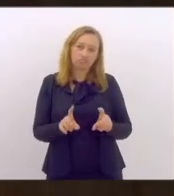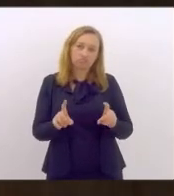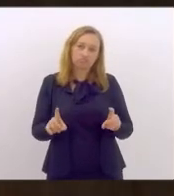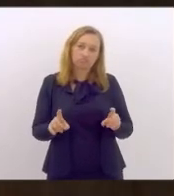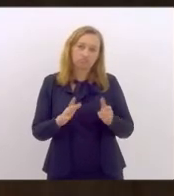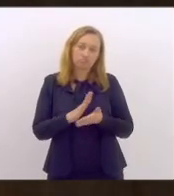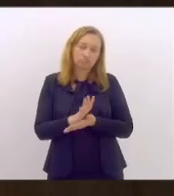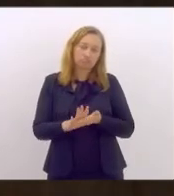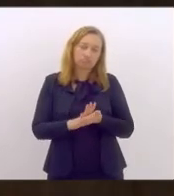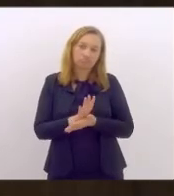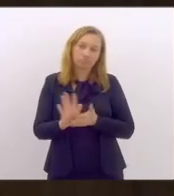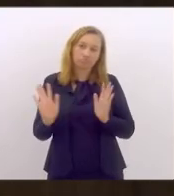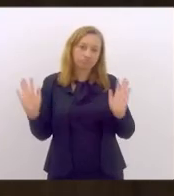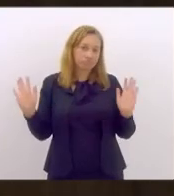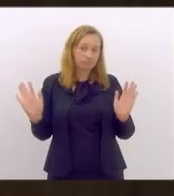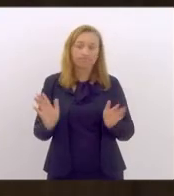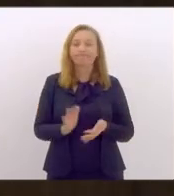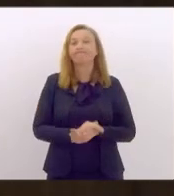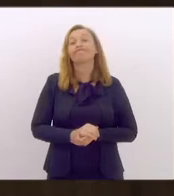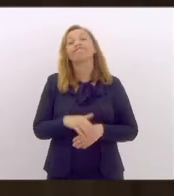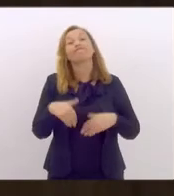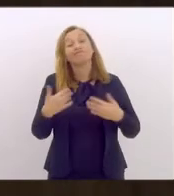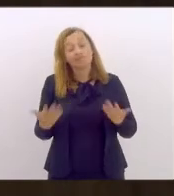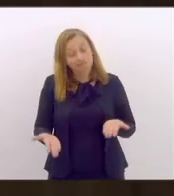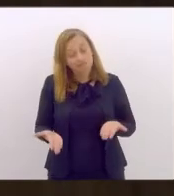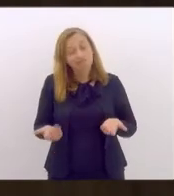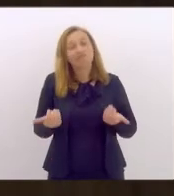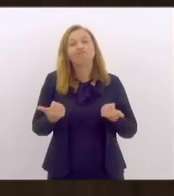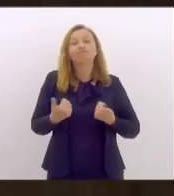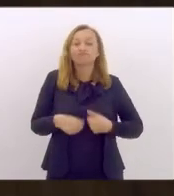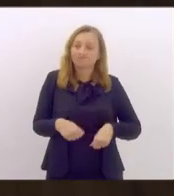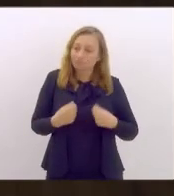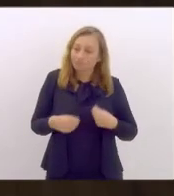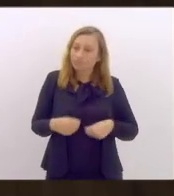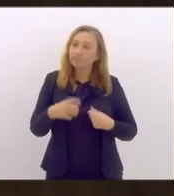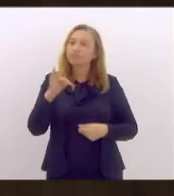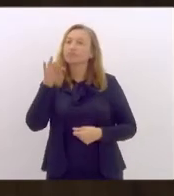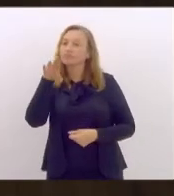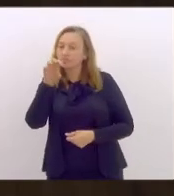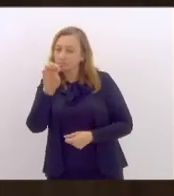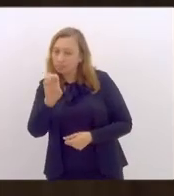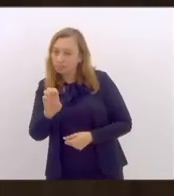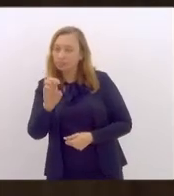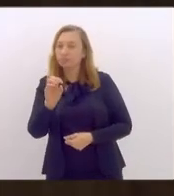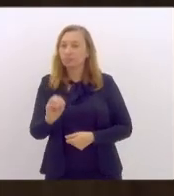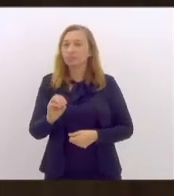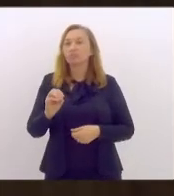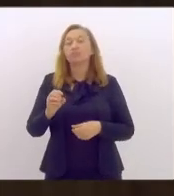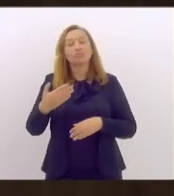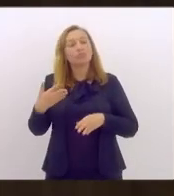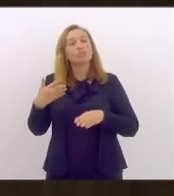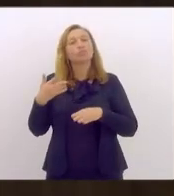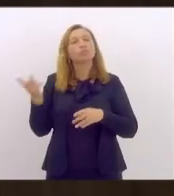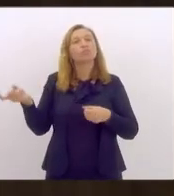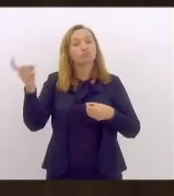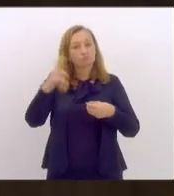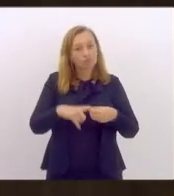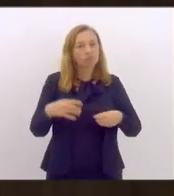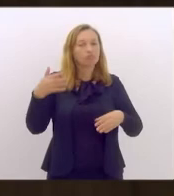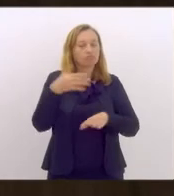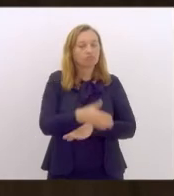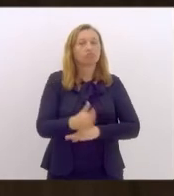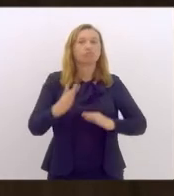um computador então é necessário que boleto volte a chegar